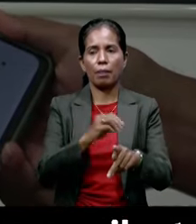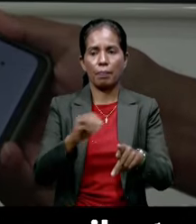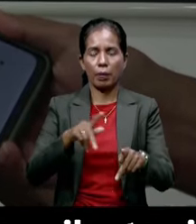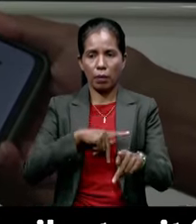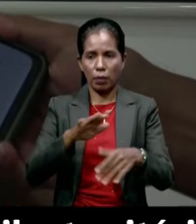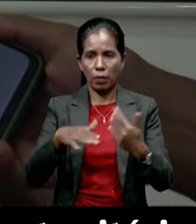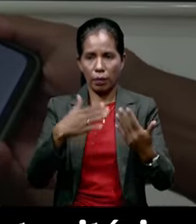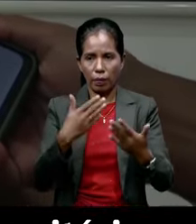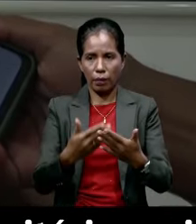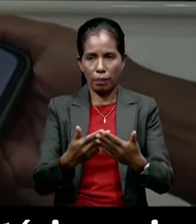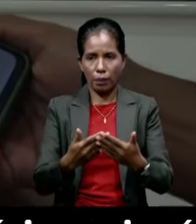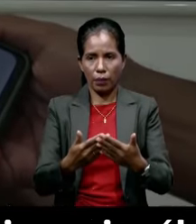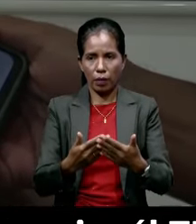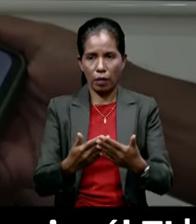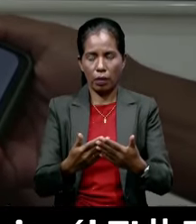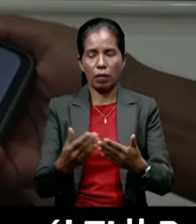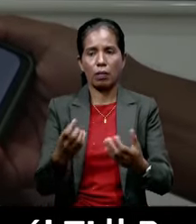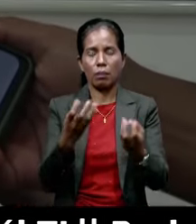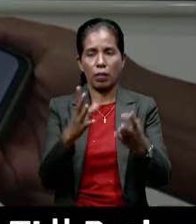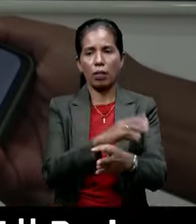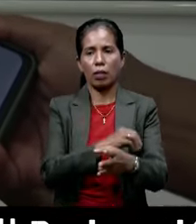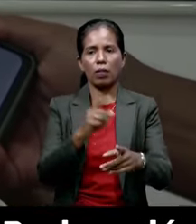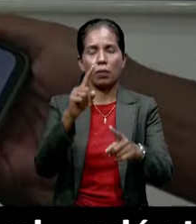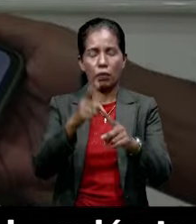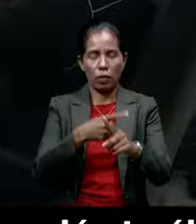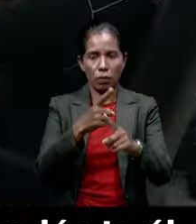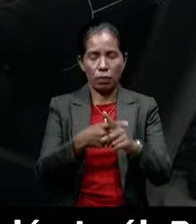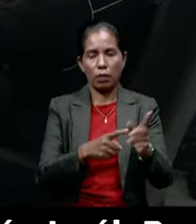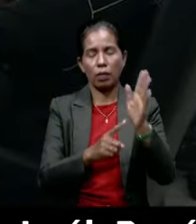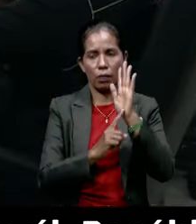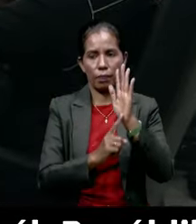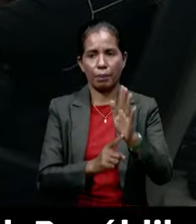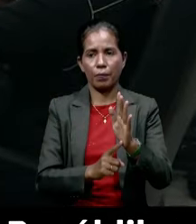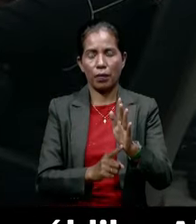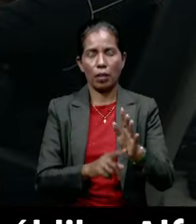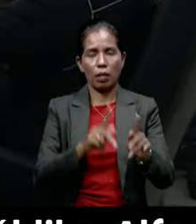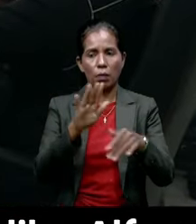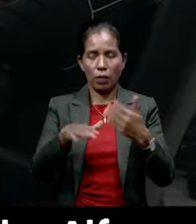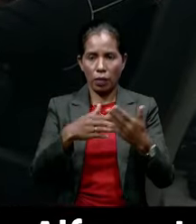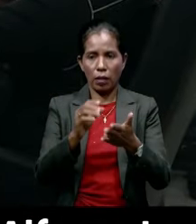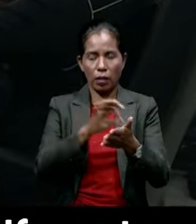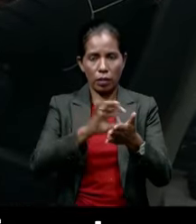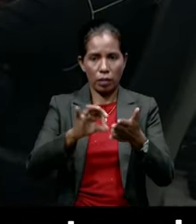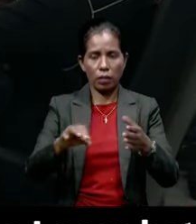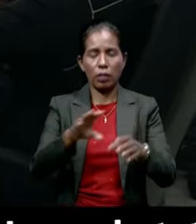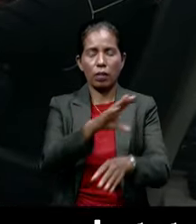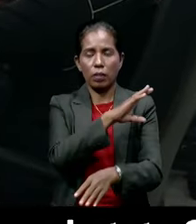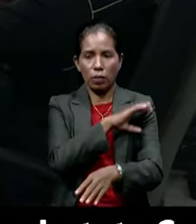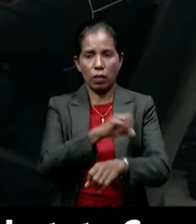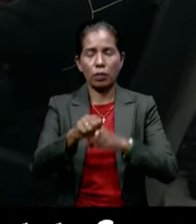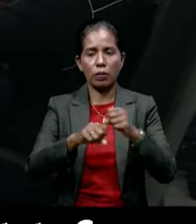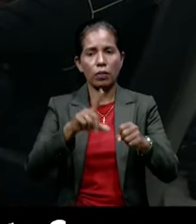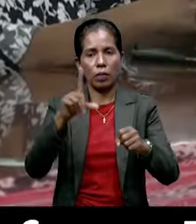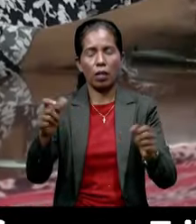ne aktif uliu. Total empregadores ne beresisto e a sistema segurança social ha